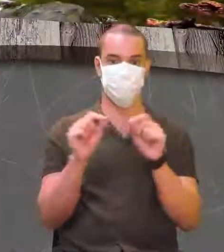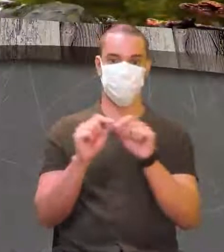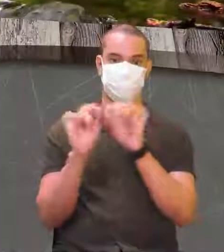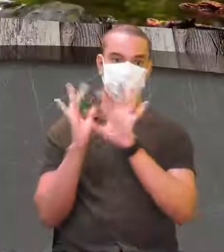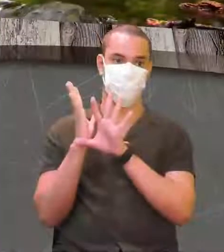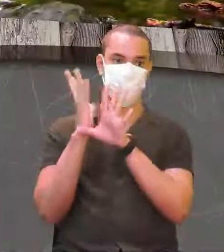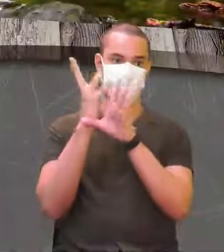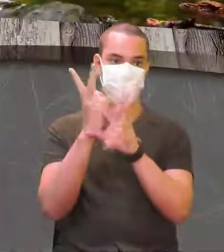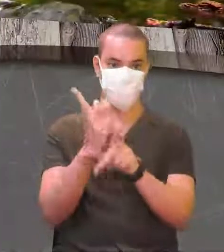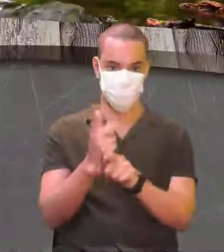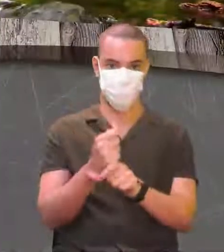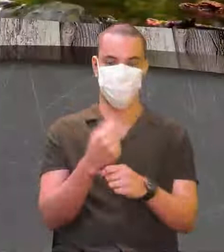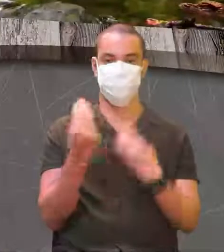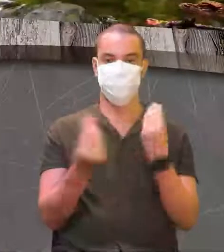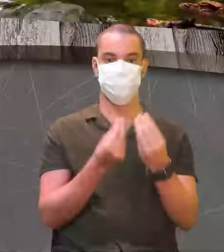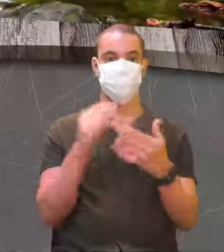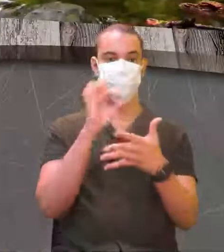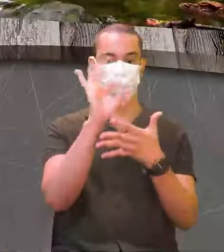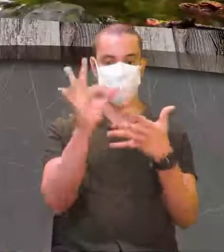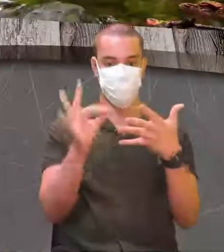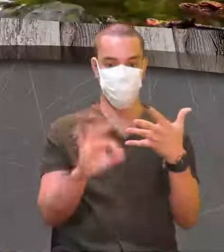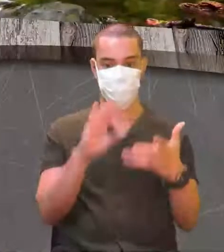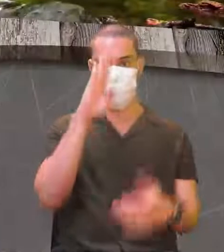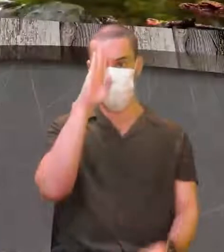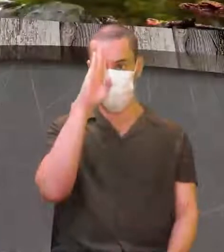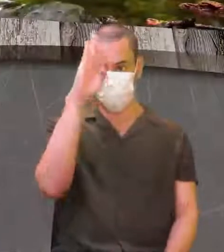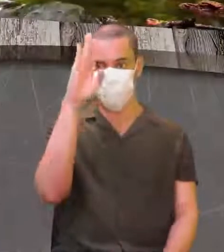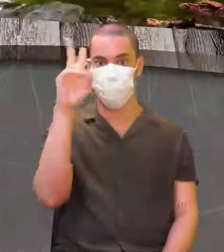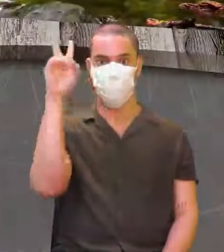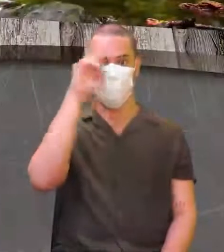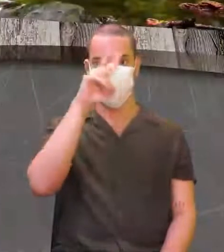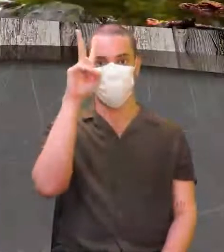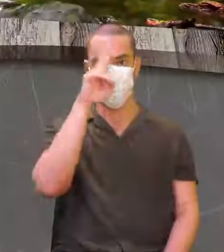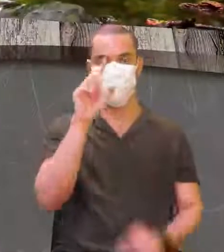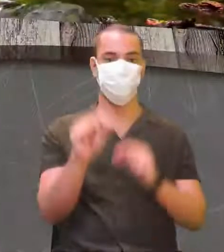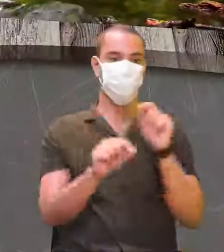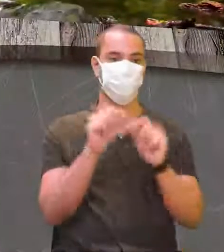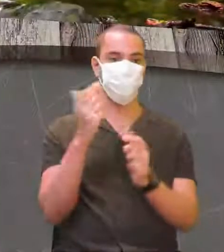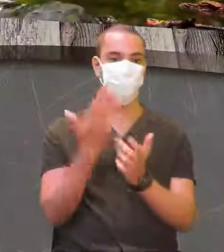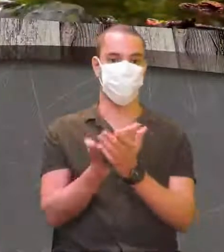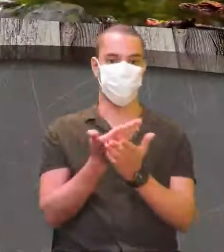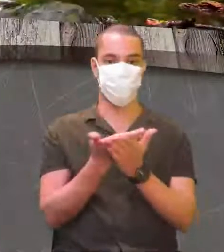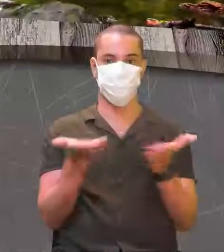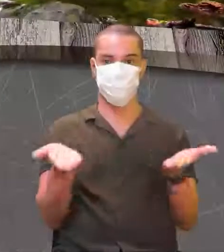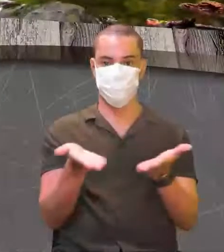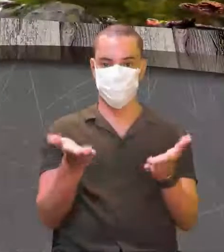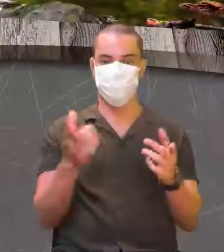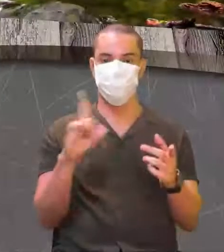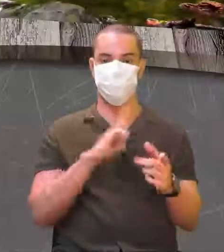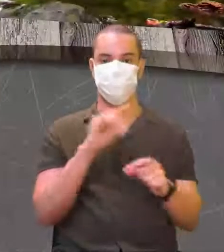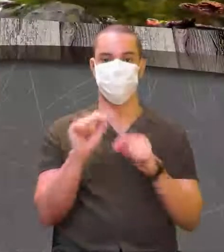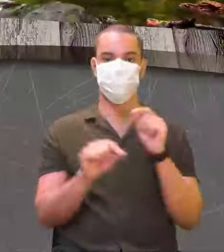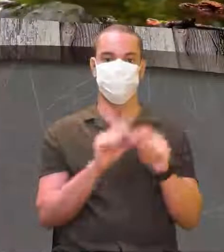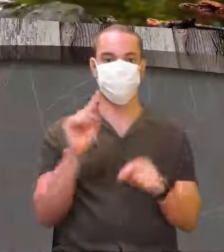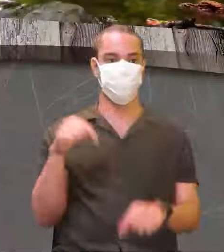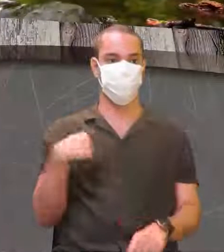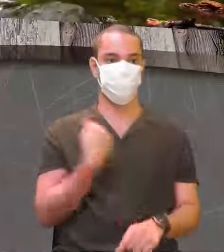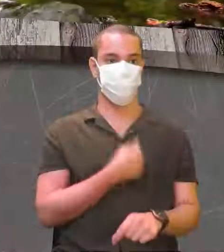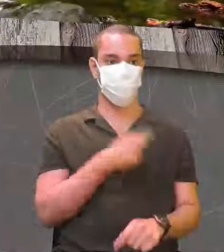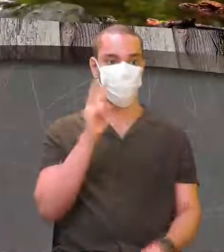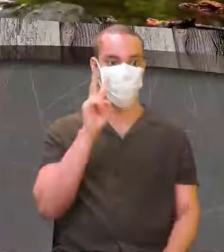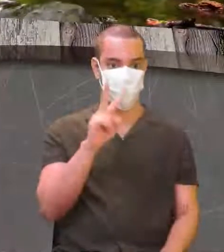nossa revisão sobre os pontos-chave da nossa aula. Lembrando que nessa aula serviu para a gente ver a